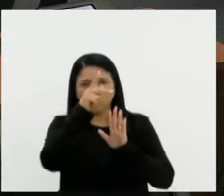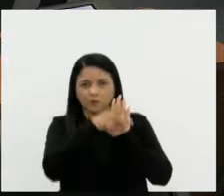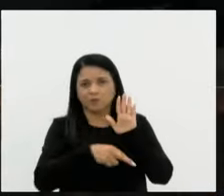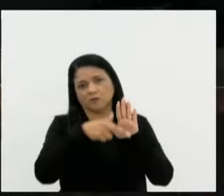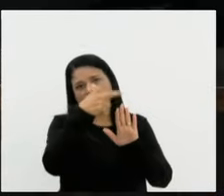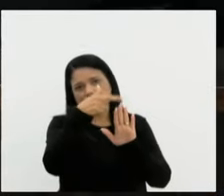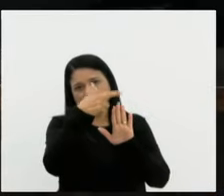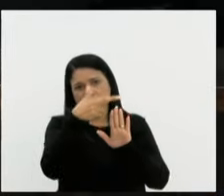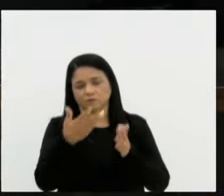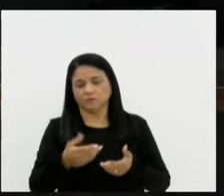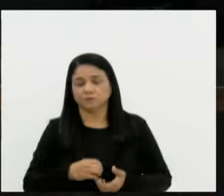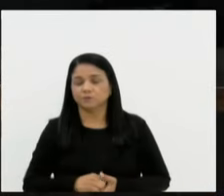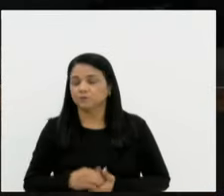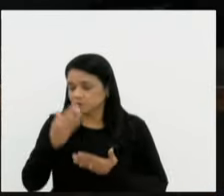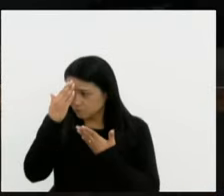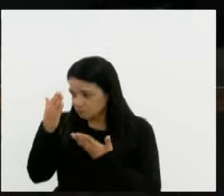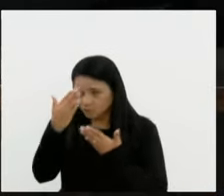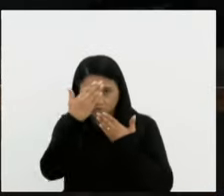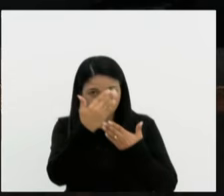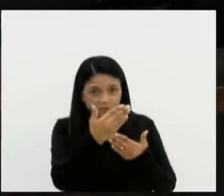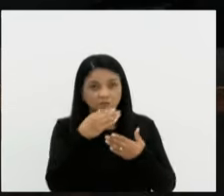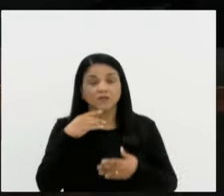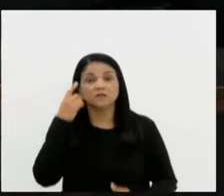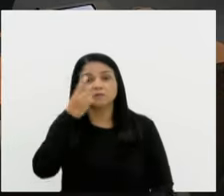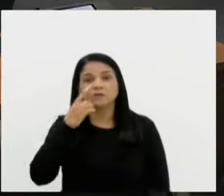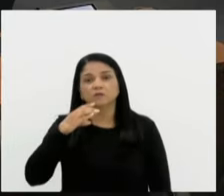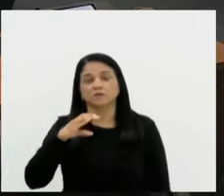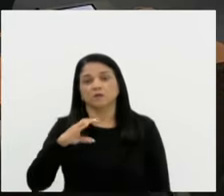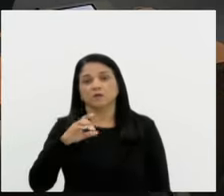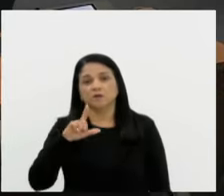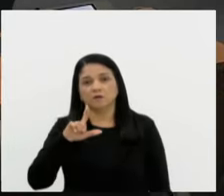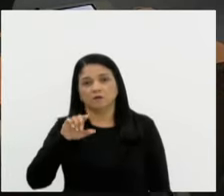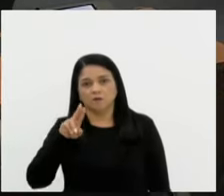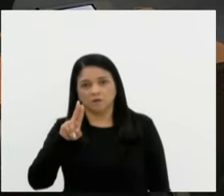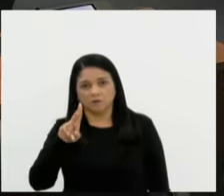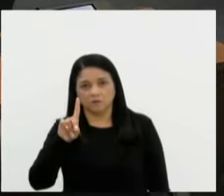Obrigado. Deputado Cláudio Caiado, por favor.